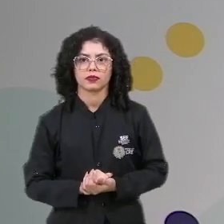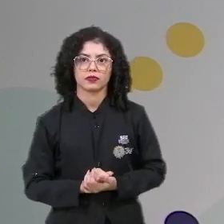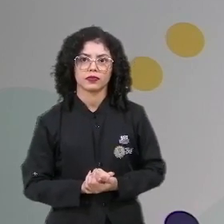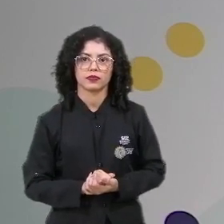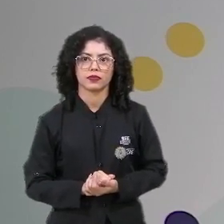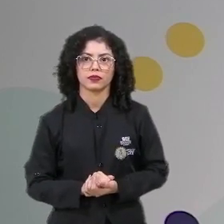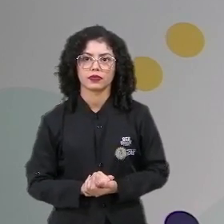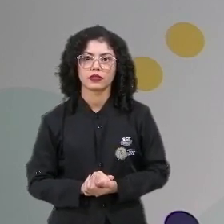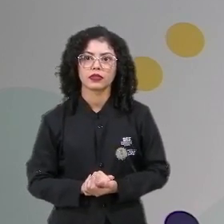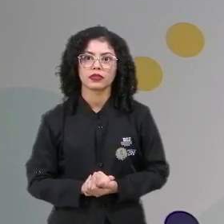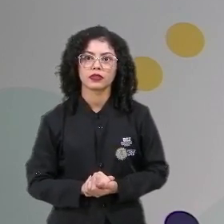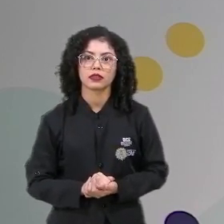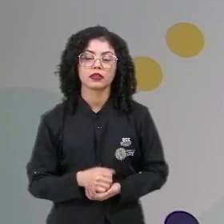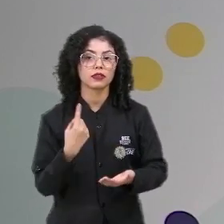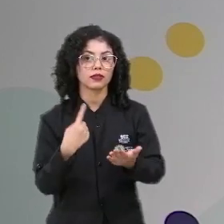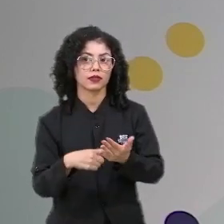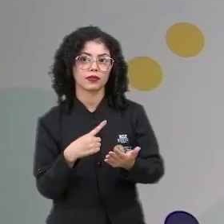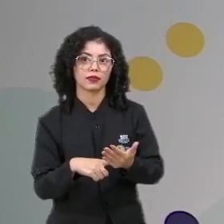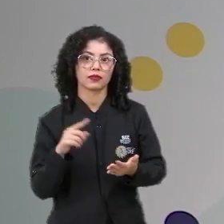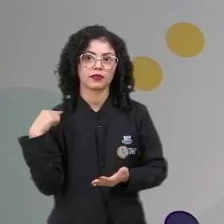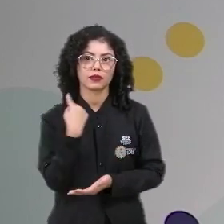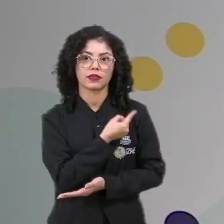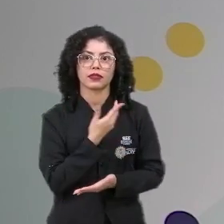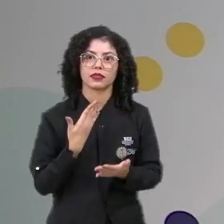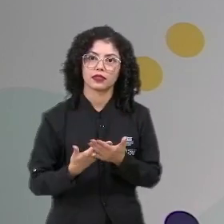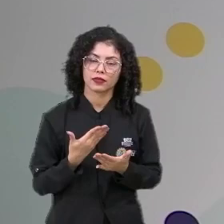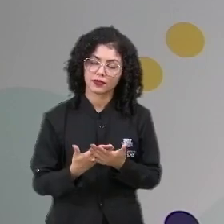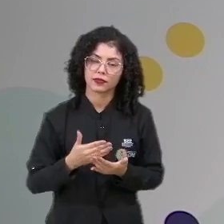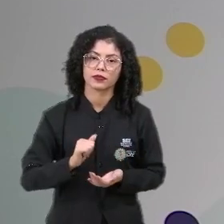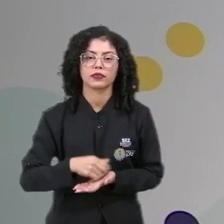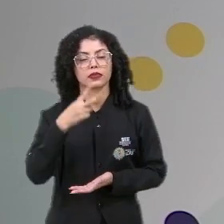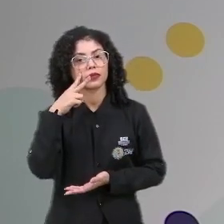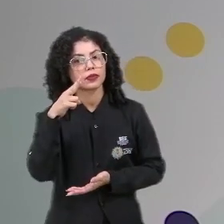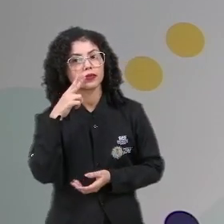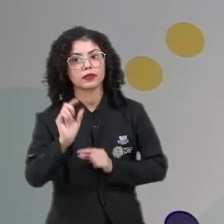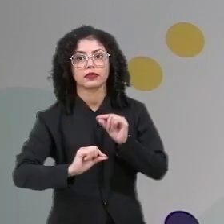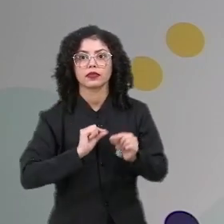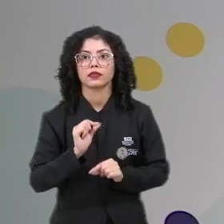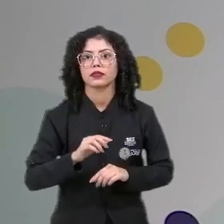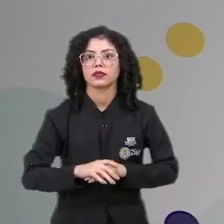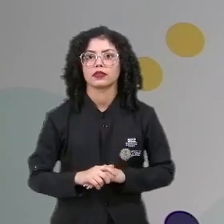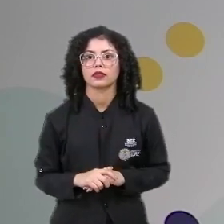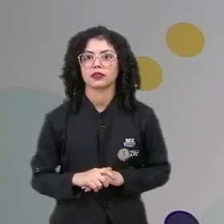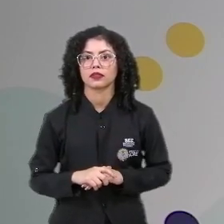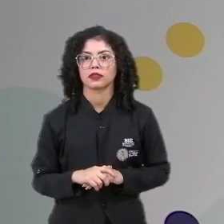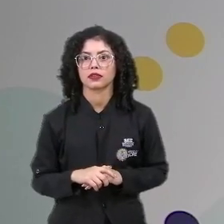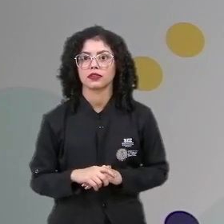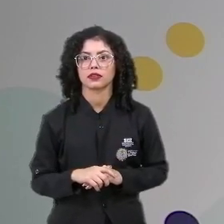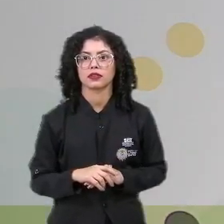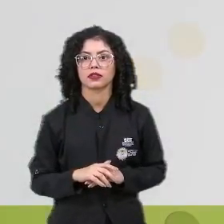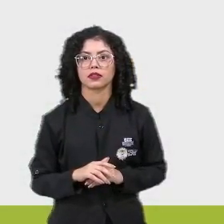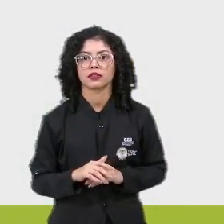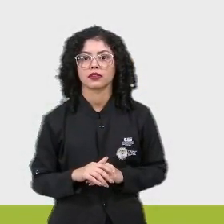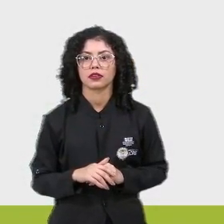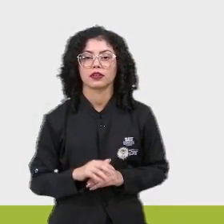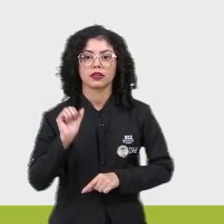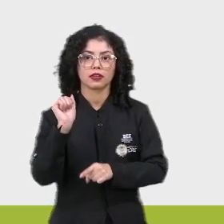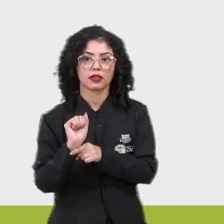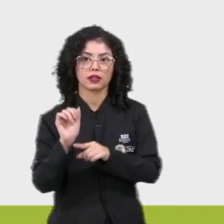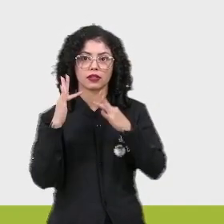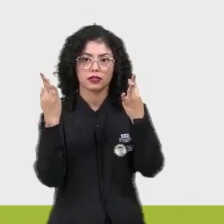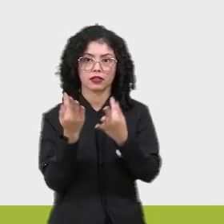tabela atual. E de acordo com a nossa aula, nós vimos que, vamos lá responder.